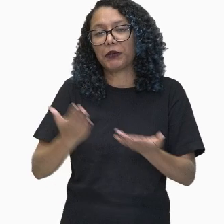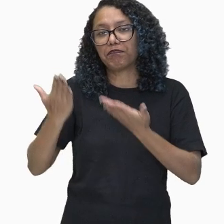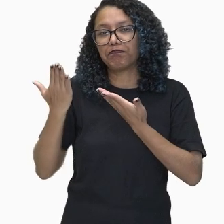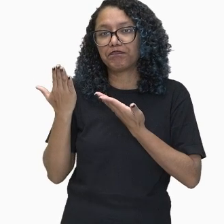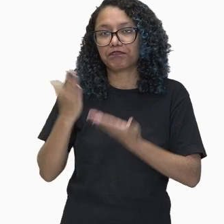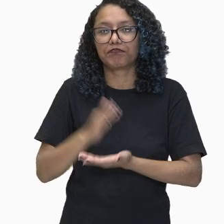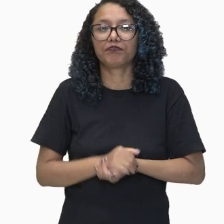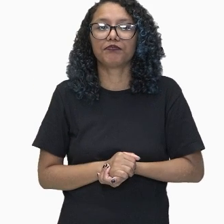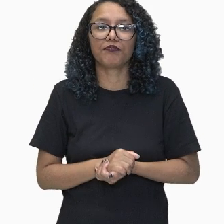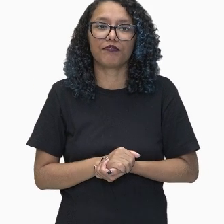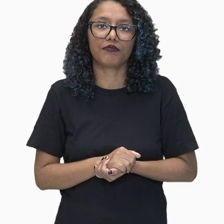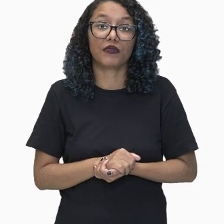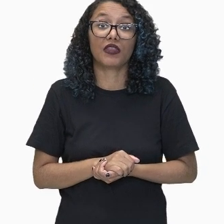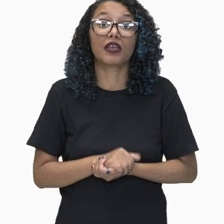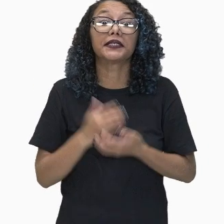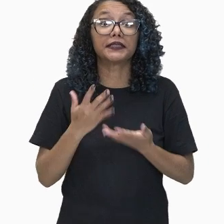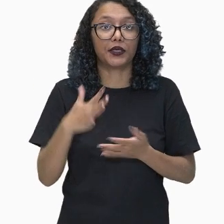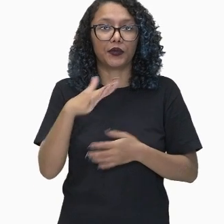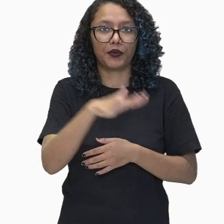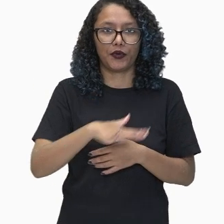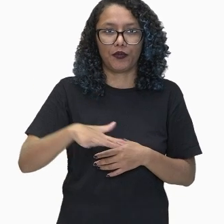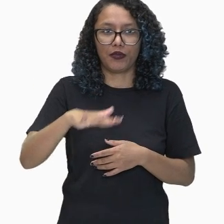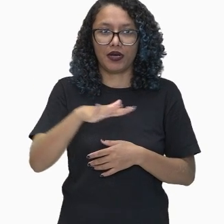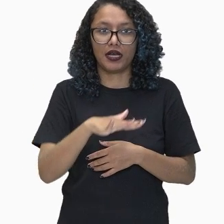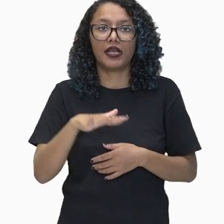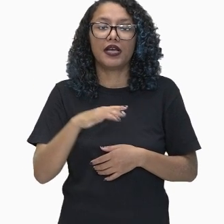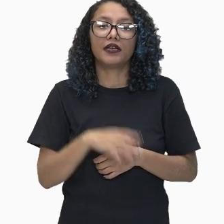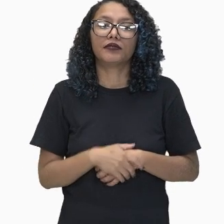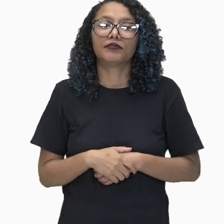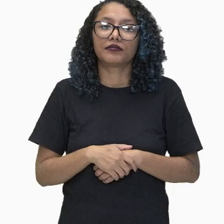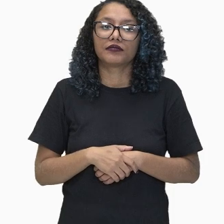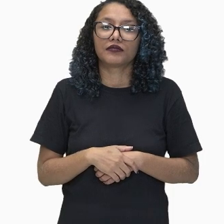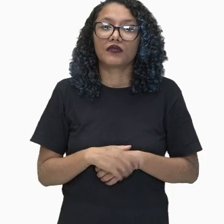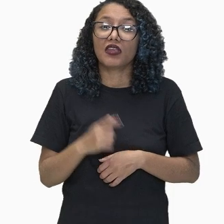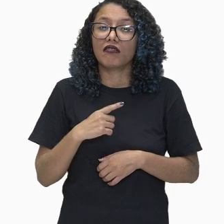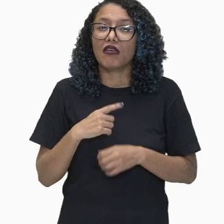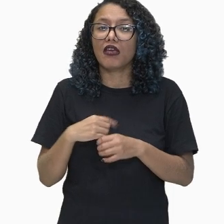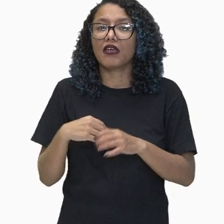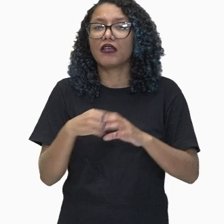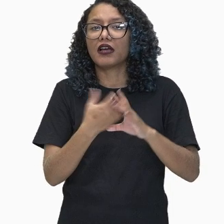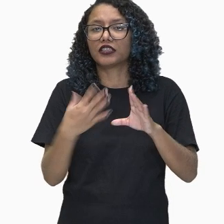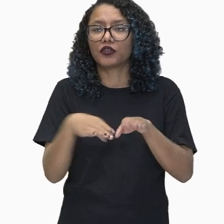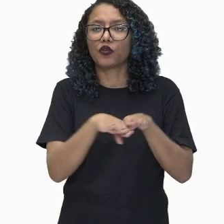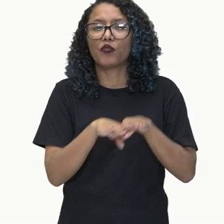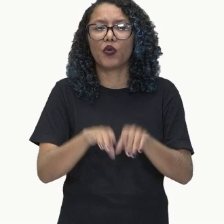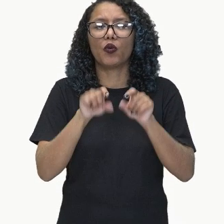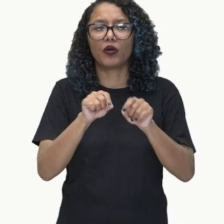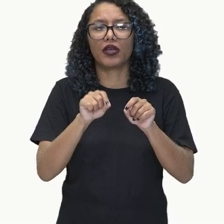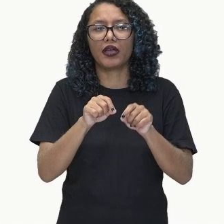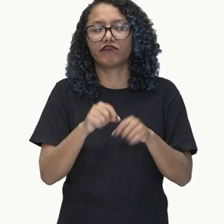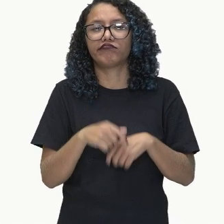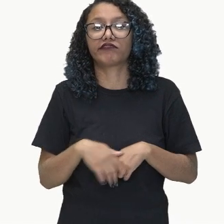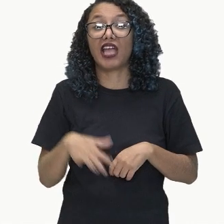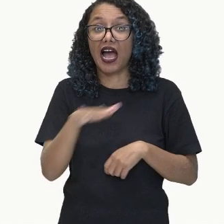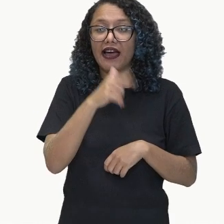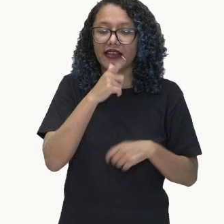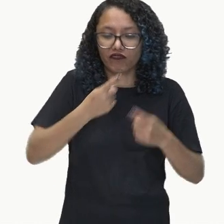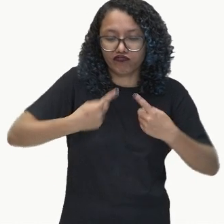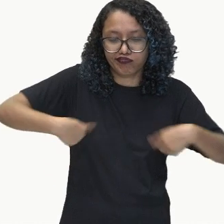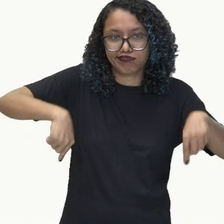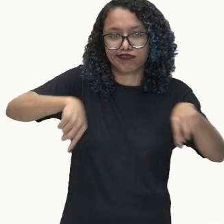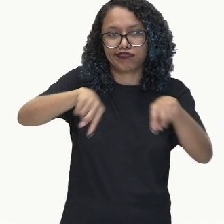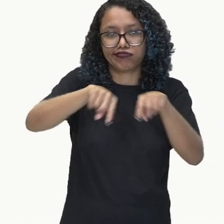Latina, ela é uma região que vai ter em comum a bacia do Rio da Prata, tá? Os rios principais,